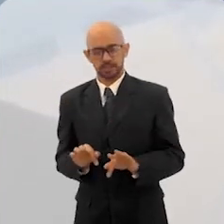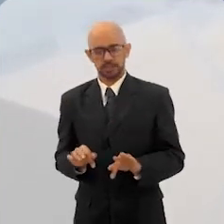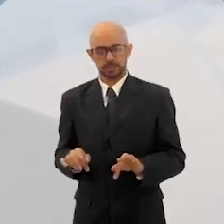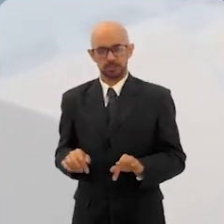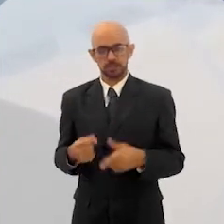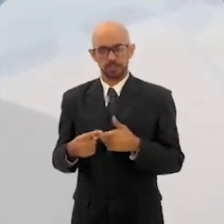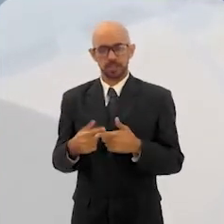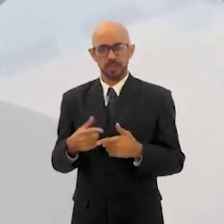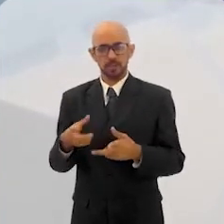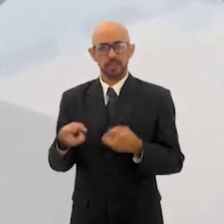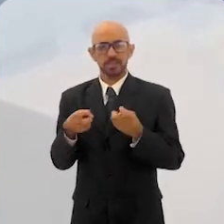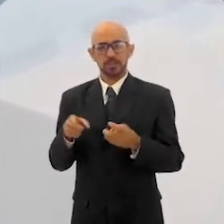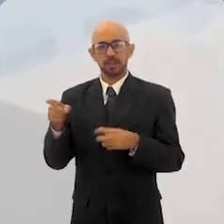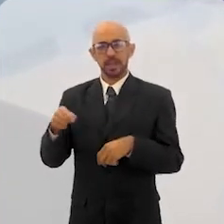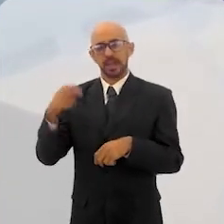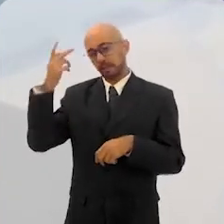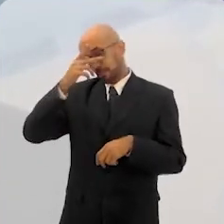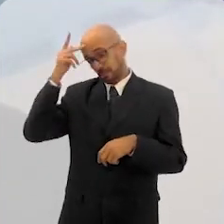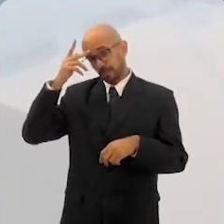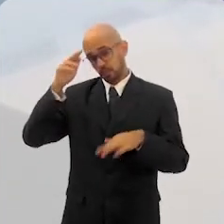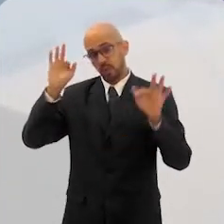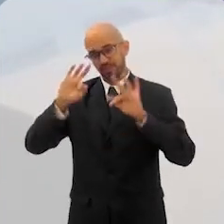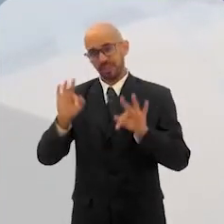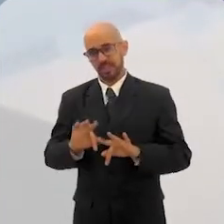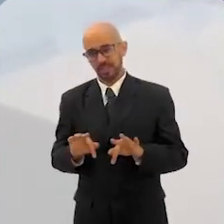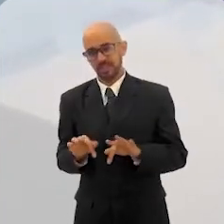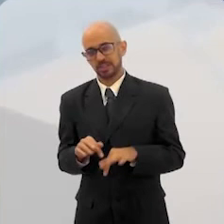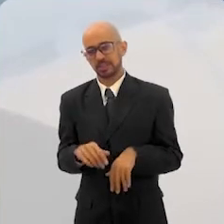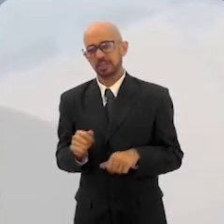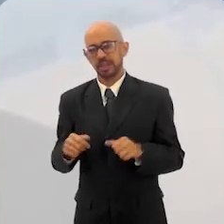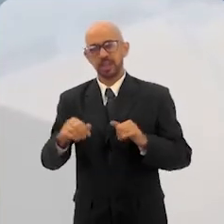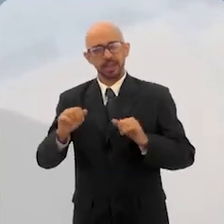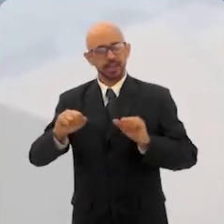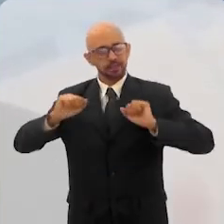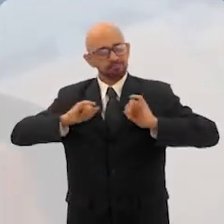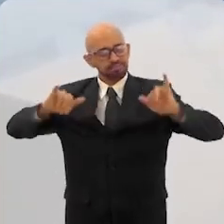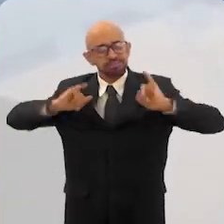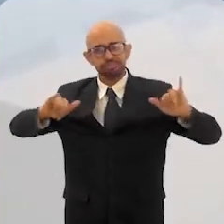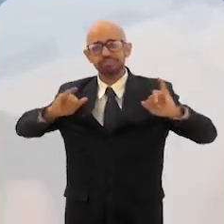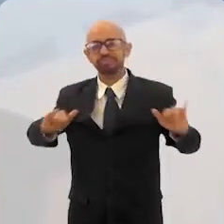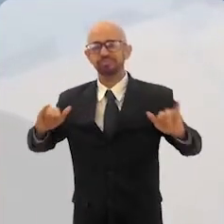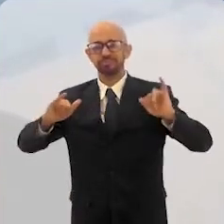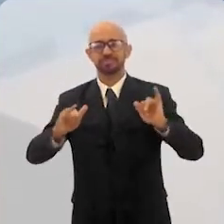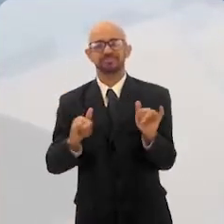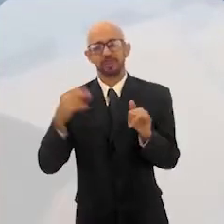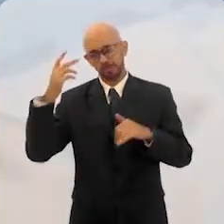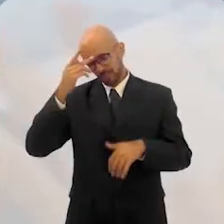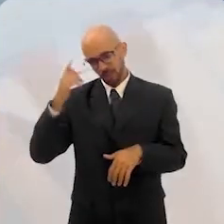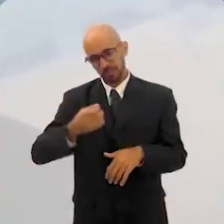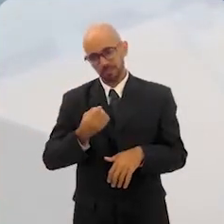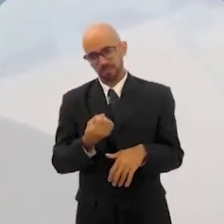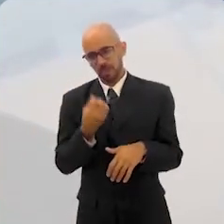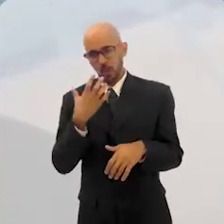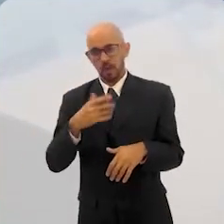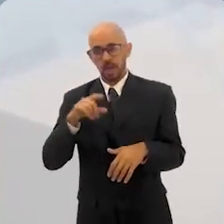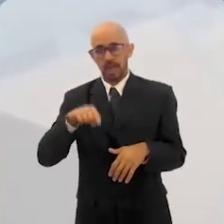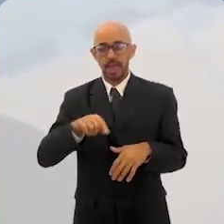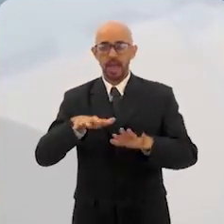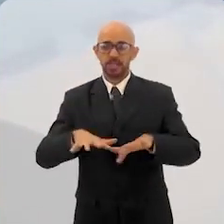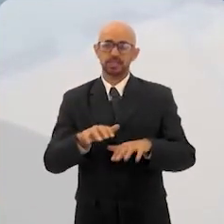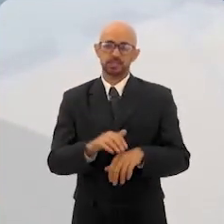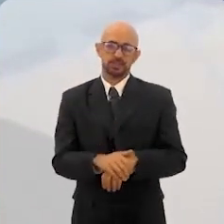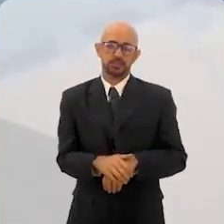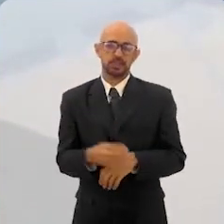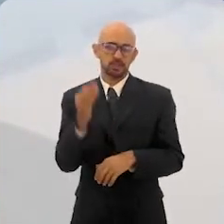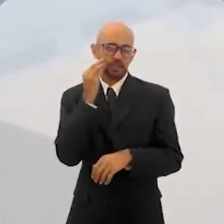Ela era muito feliz, assim. Eu acho que ela era uma pessoa que passava felicidade, que irradiava bondade. Isso,